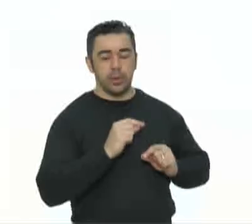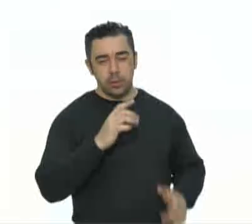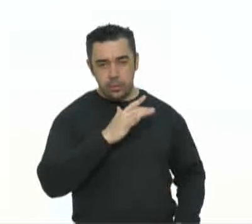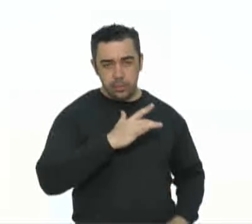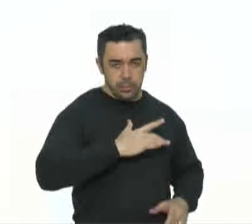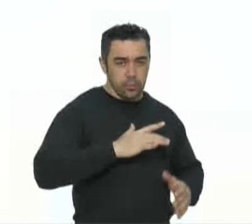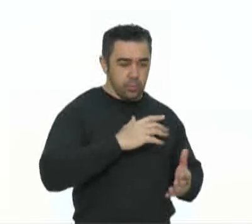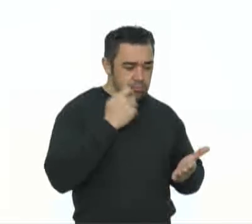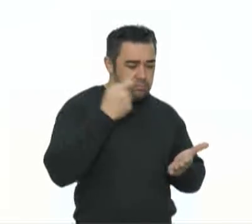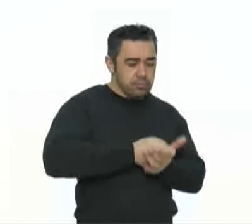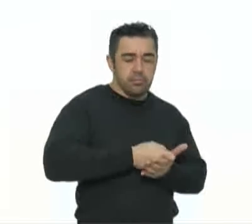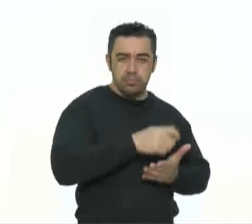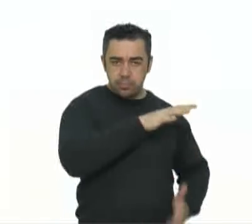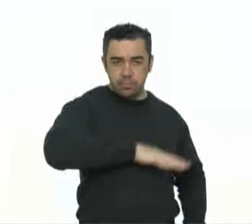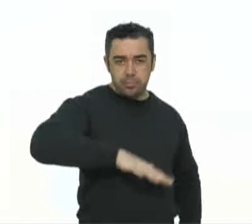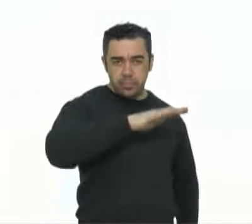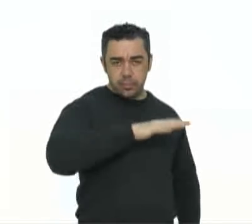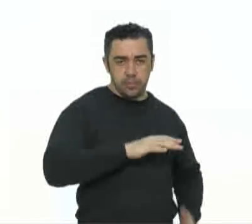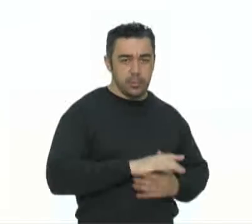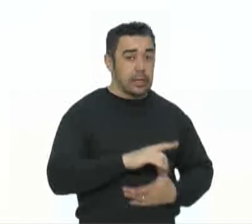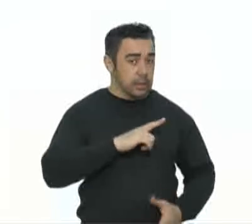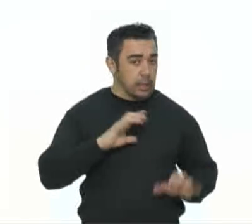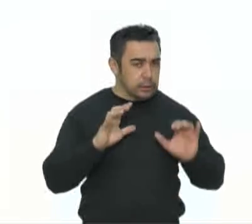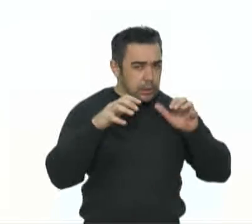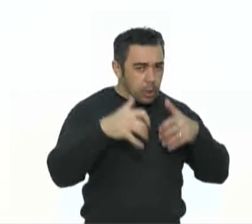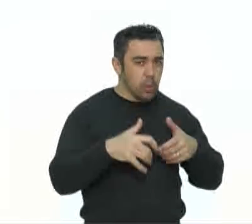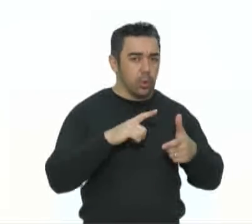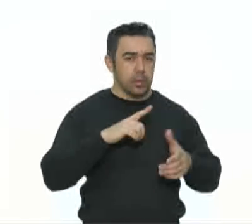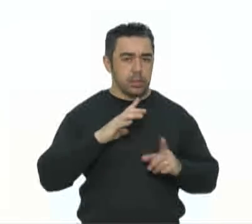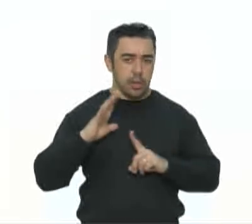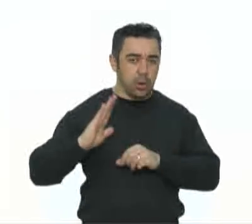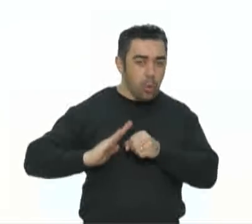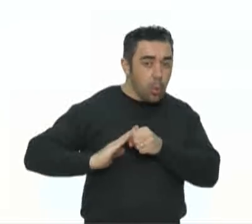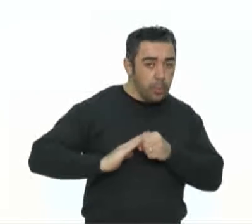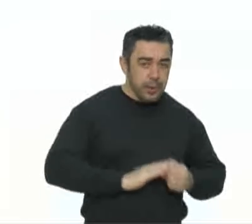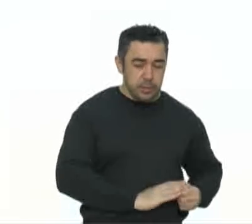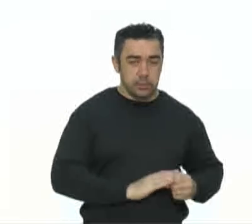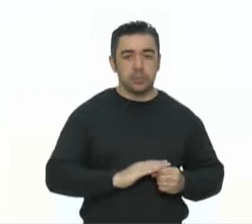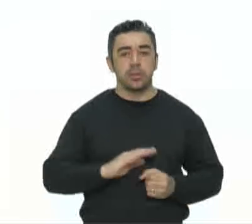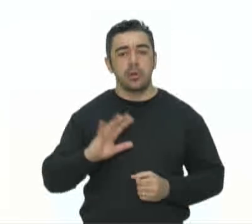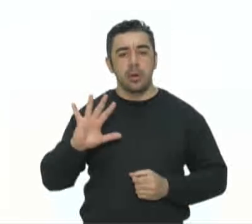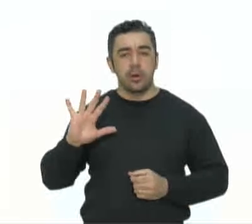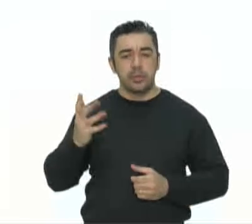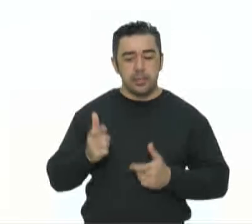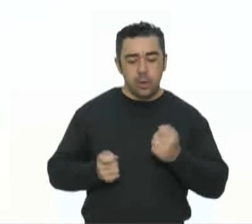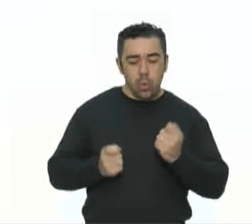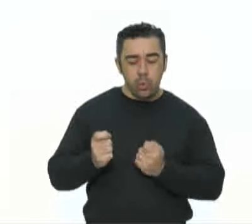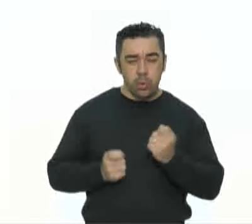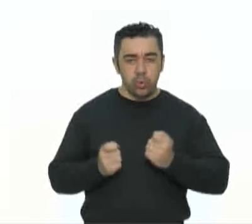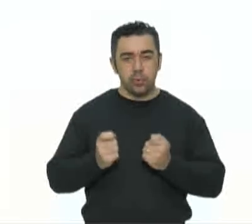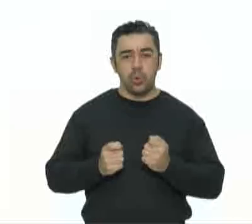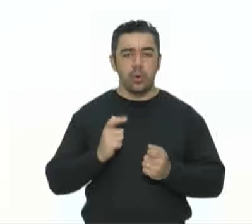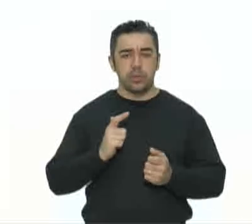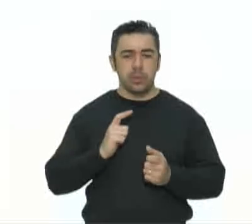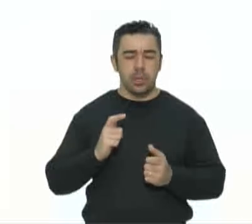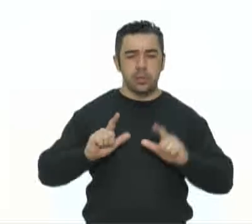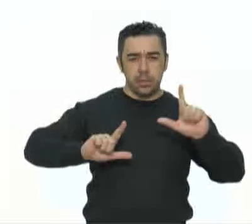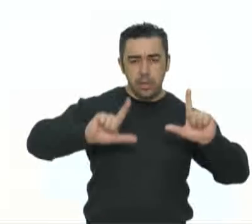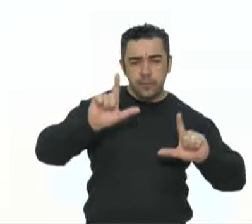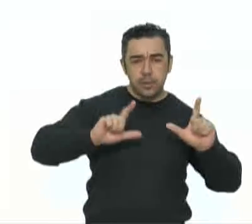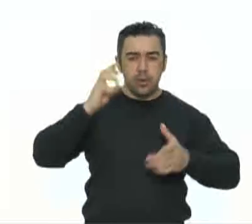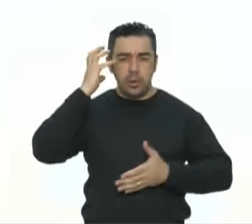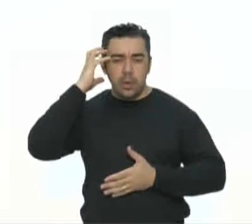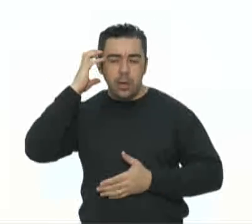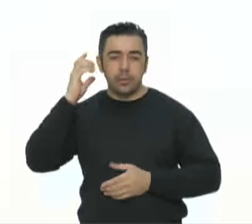força. Ela implica terror e opressão, controle da imprensa e do rádio,